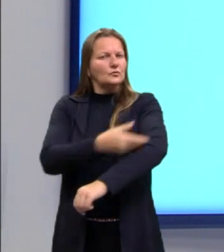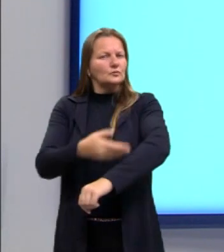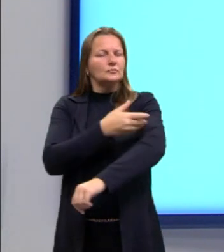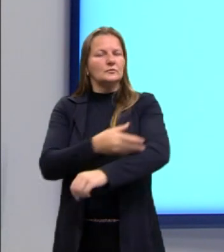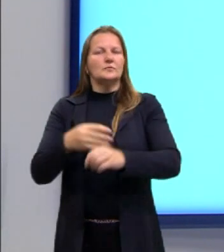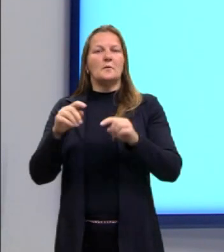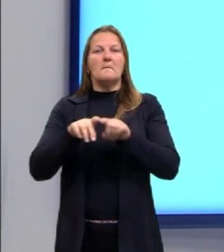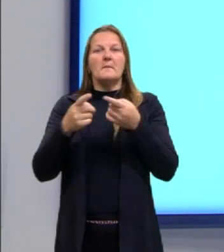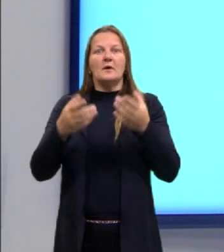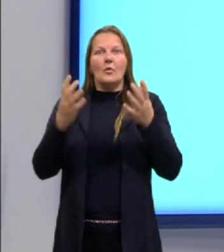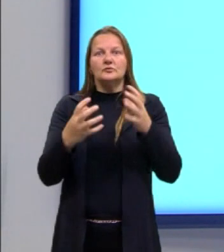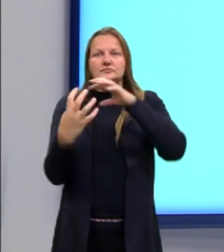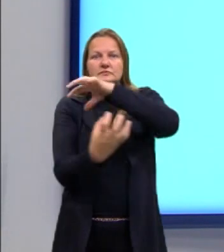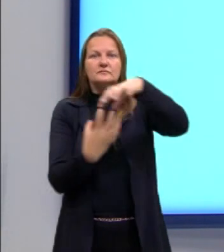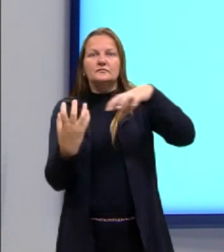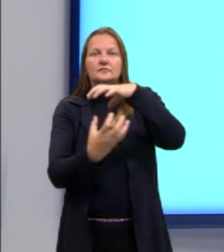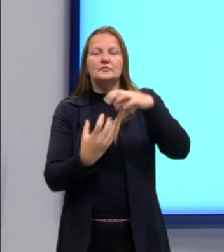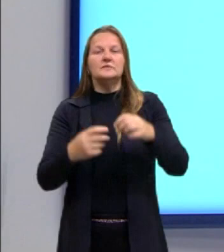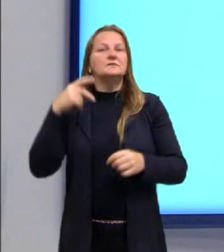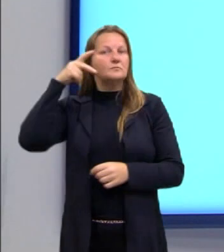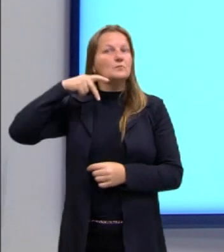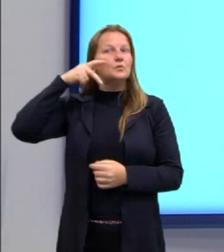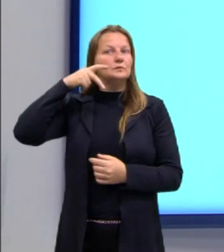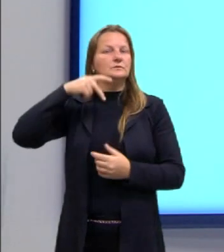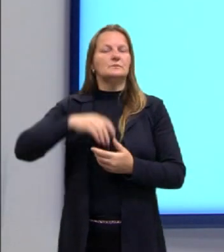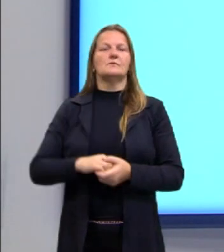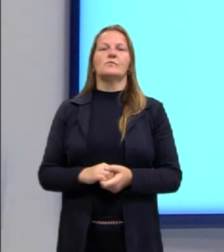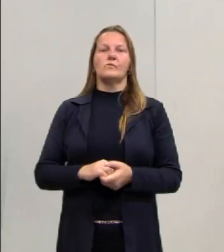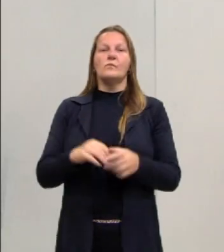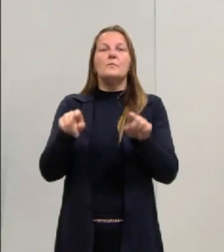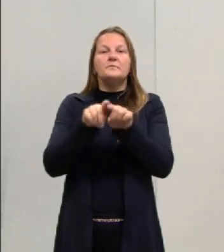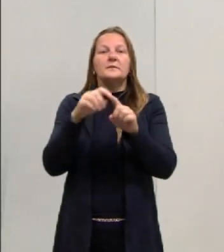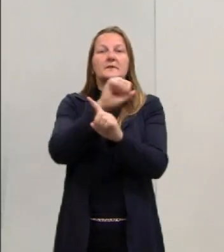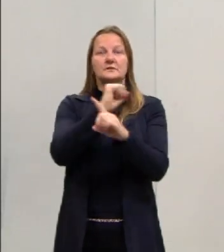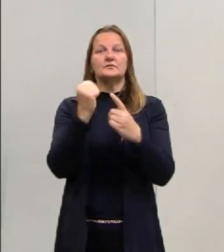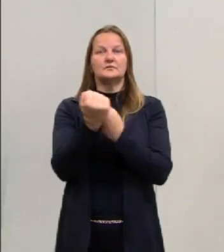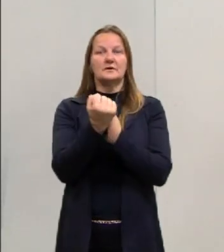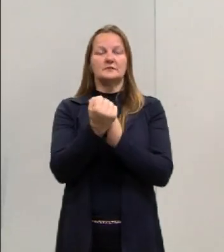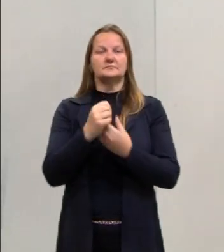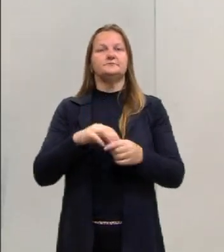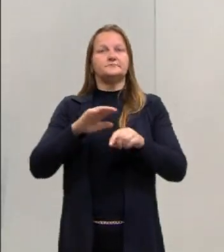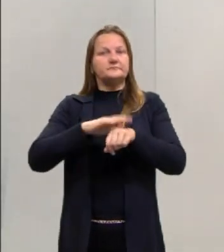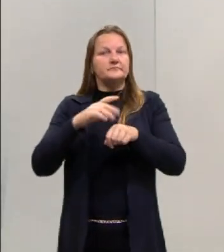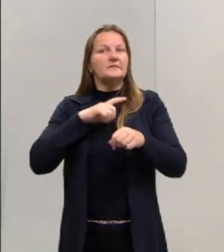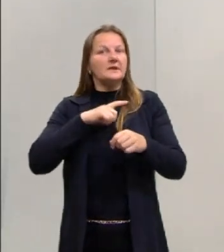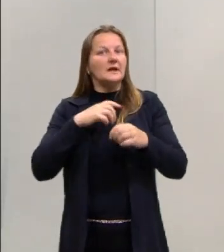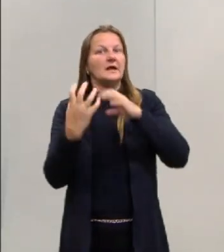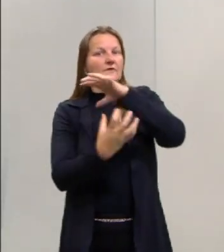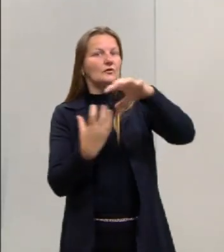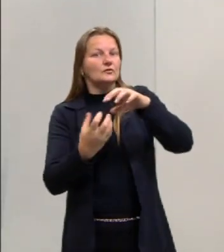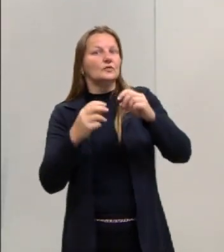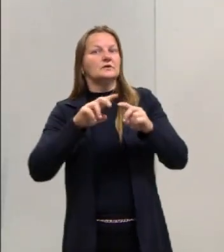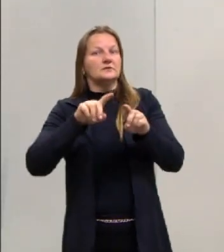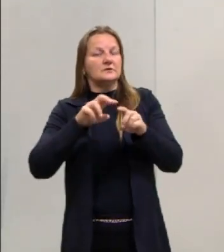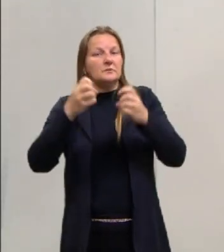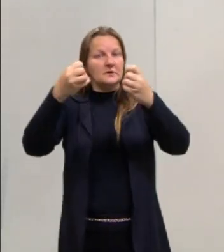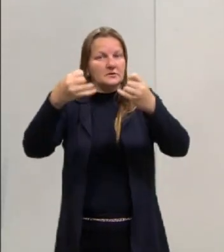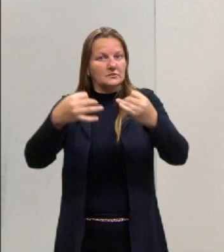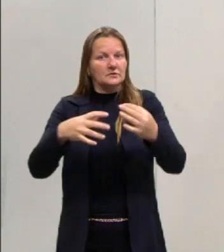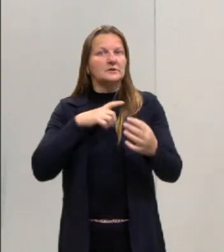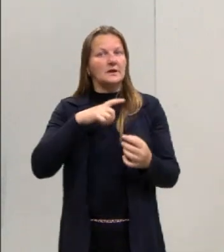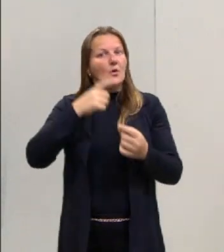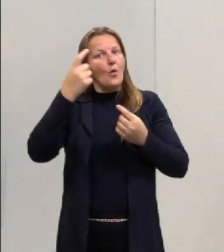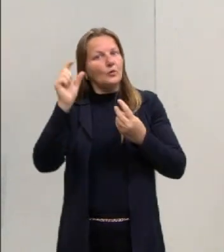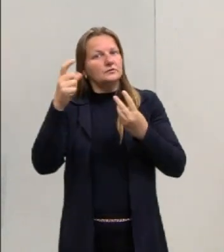vai focar um pouquinho mais nessas revoluções políticas e sociais mas ressaltar que essas outras duas revoluções que eu acabei de citar agora né